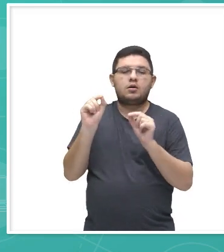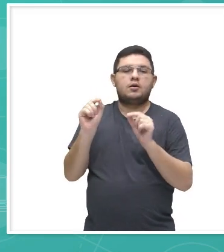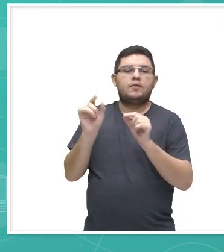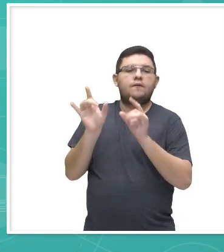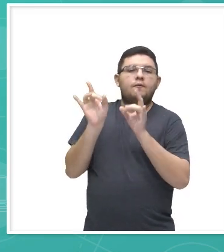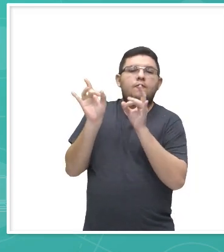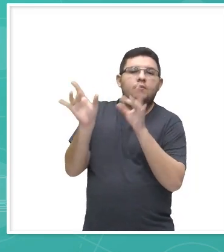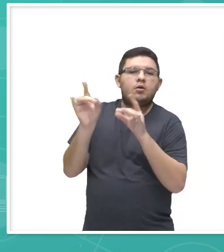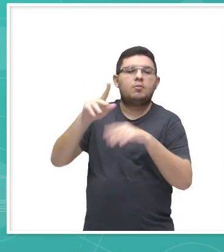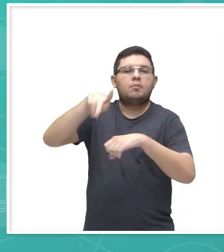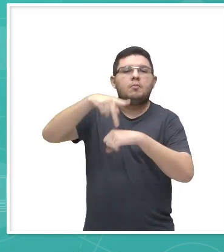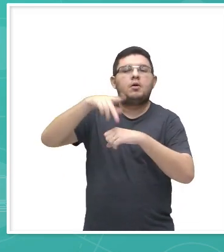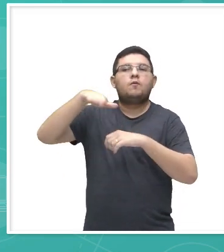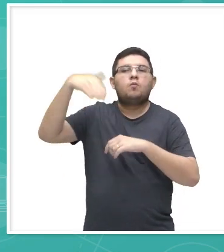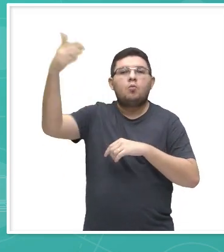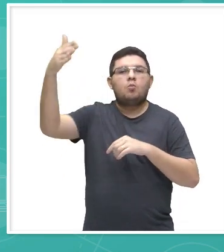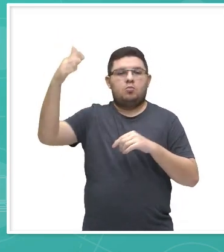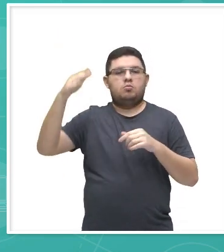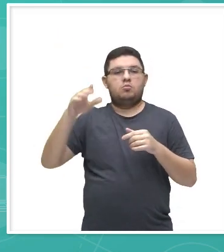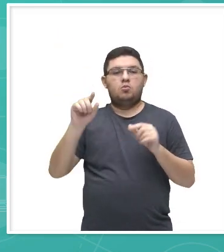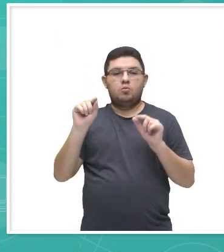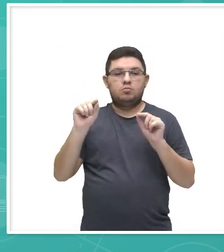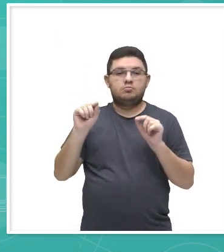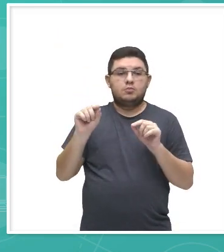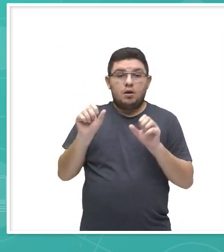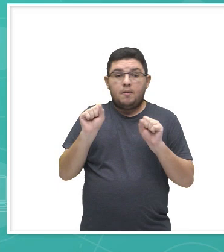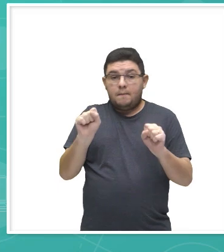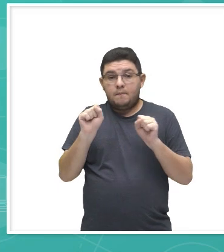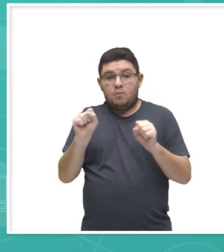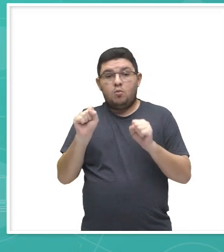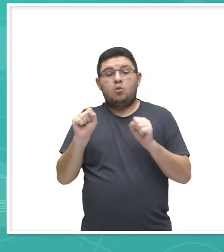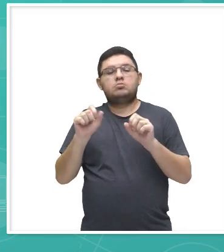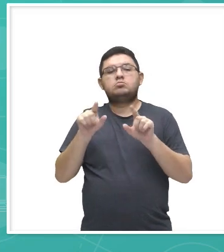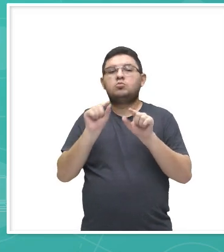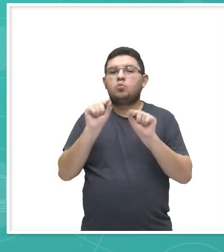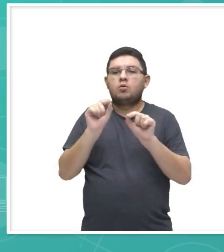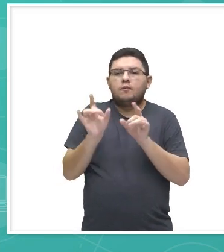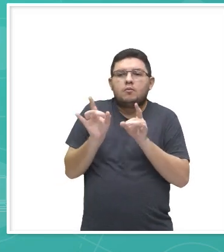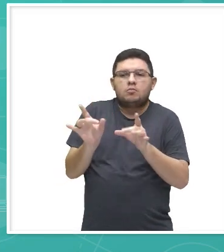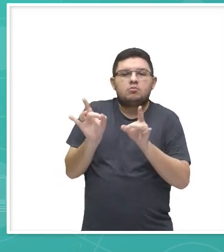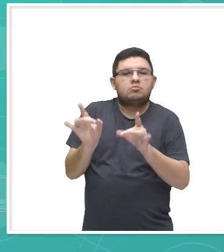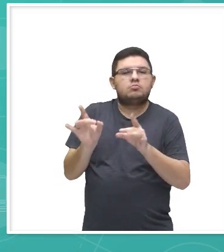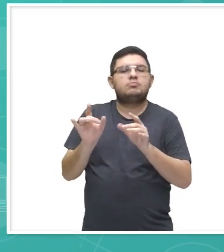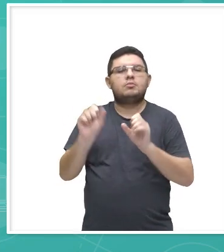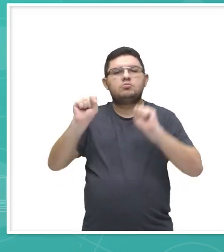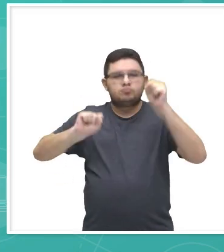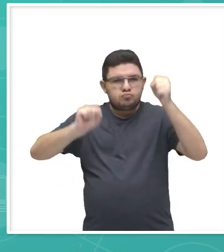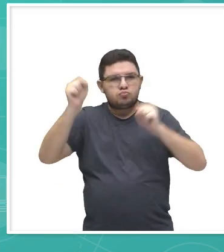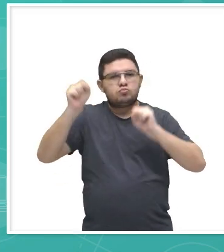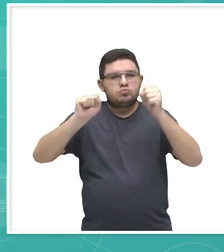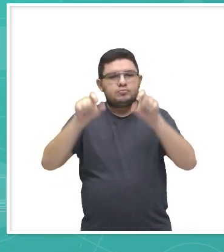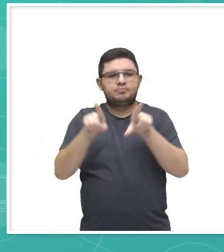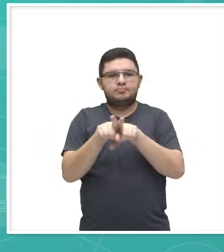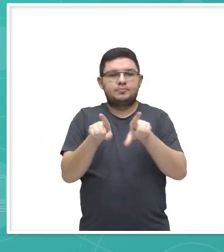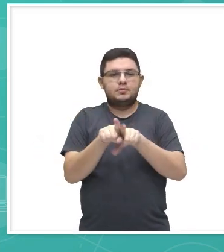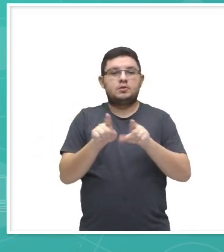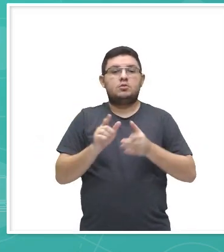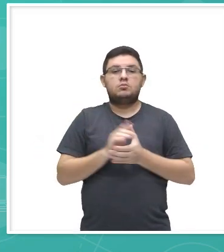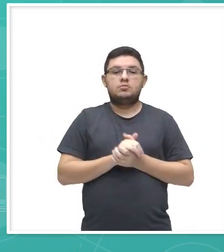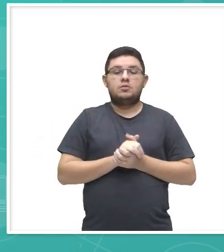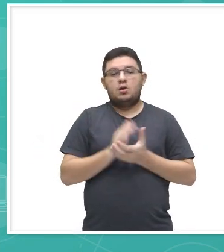outros países, né? Ou até mesmo para o mercado industrial. Aí nós temos alguns deles que são